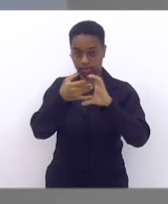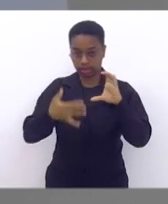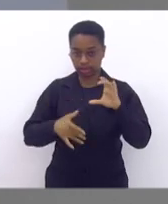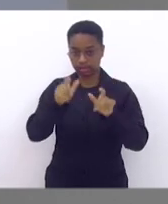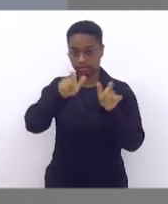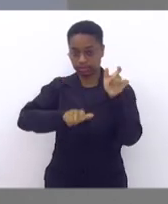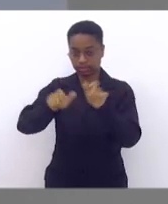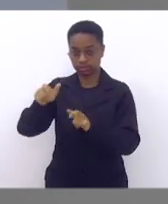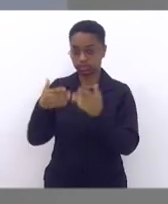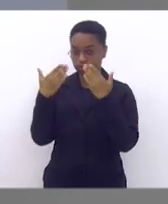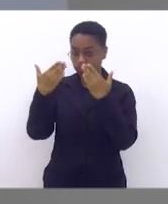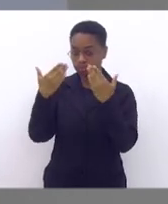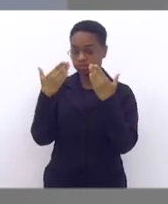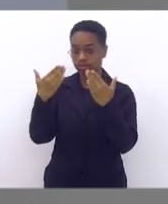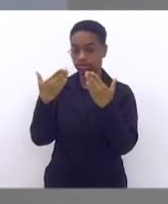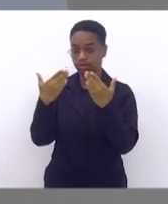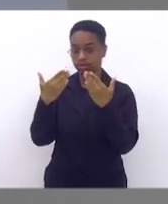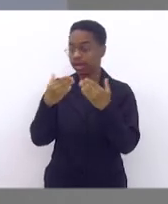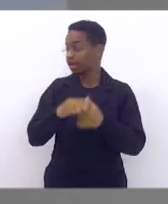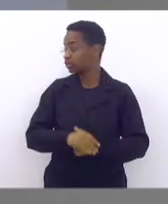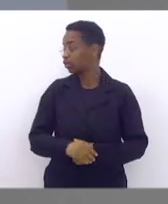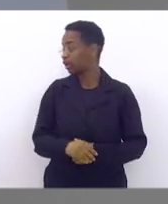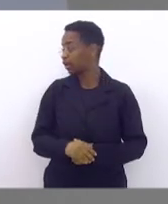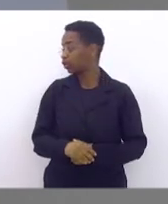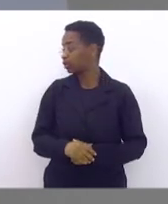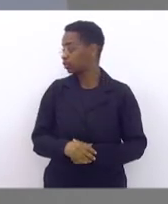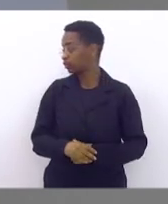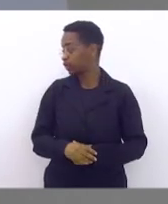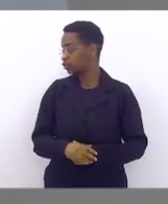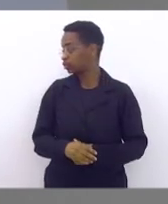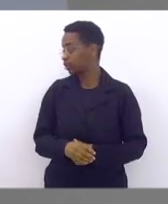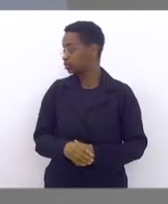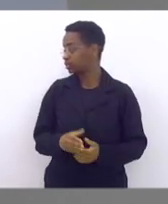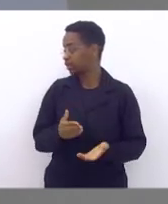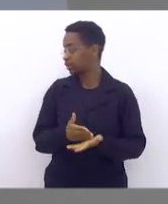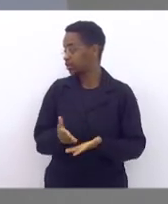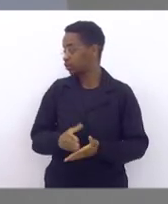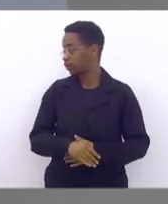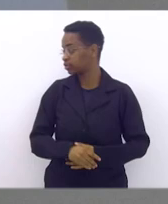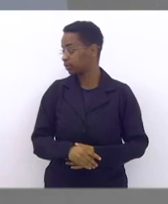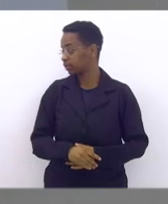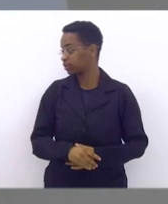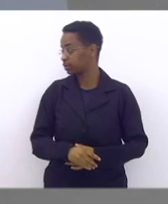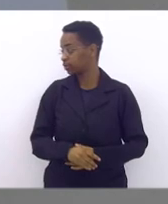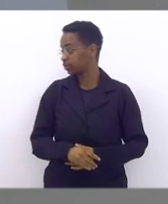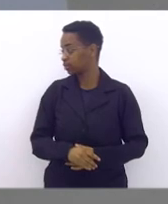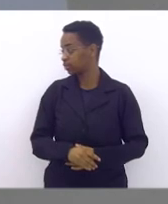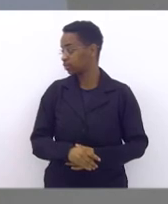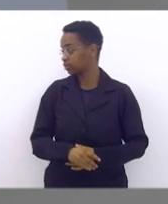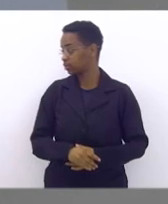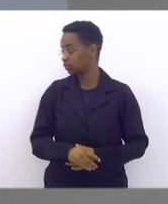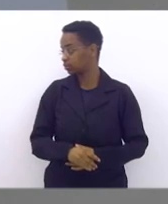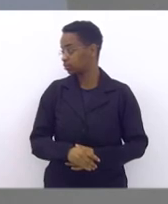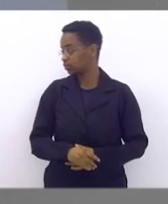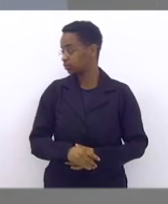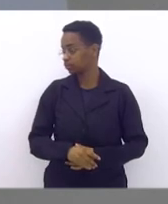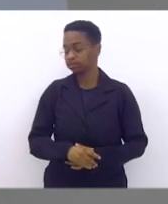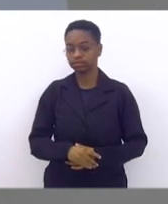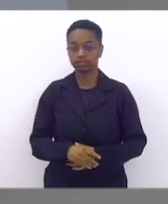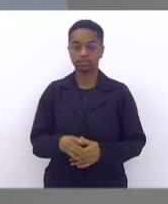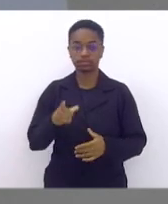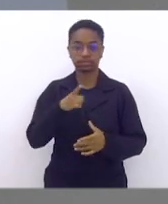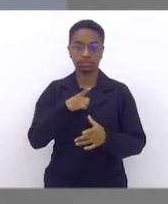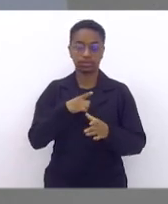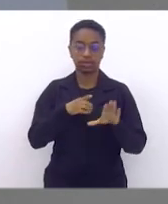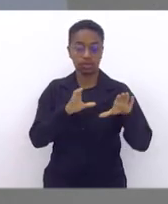suspeito, que isso vai para um software, o algoritmo vai te dar um conjunto